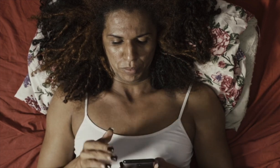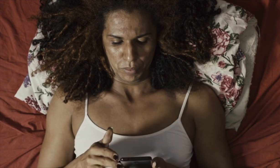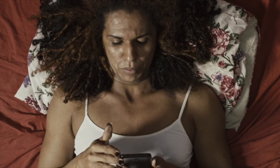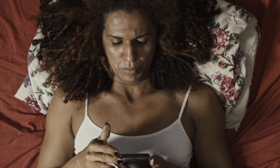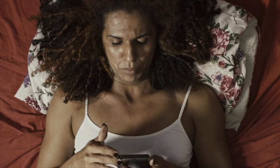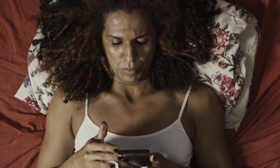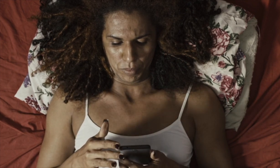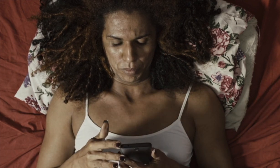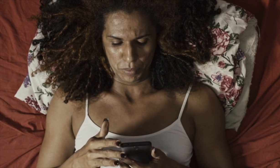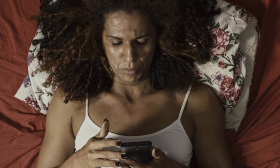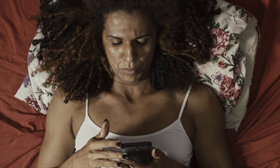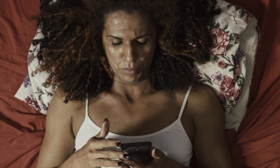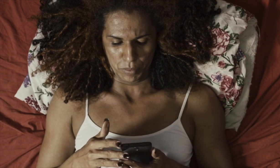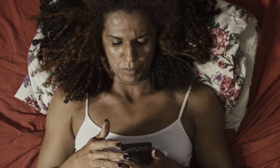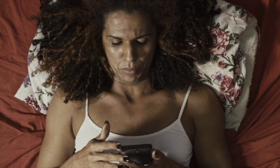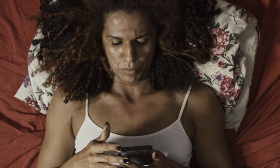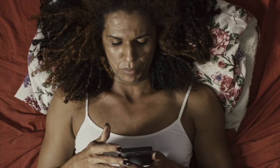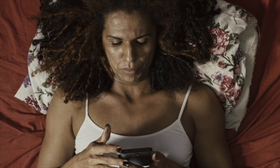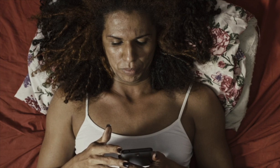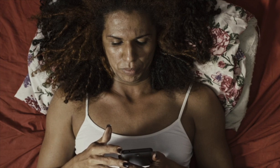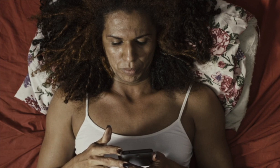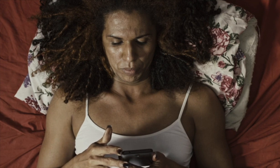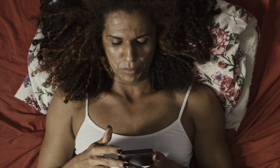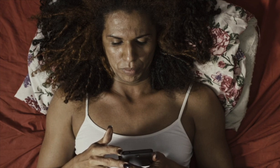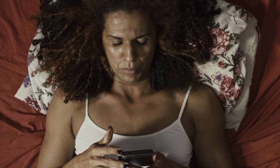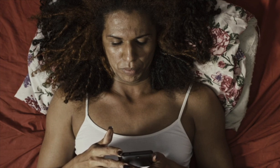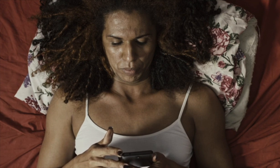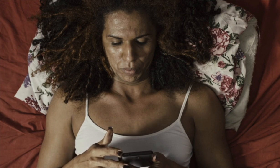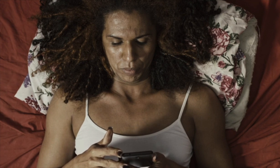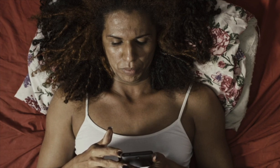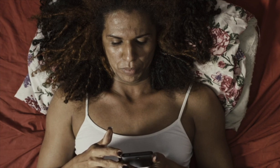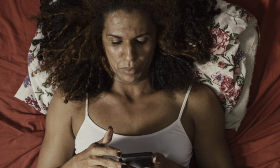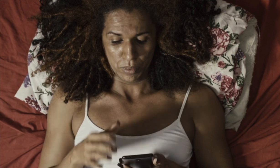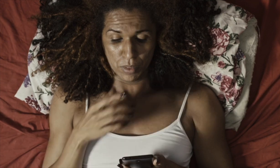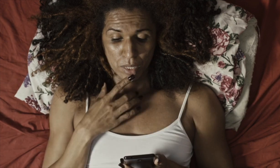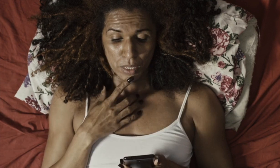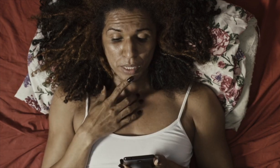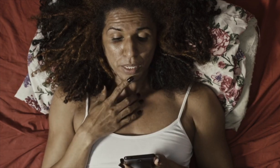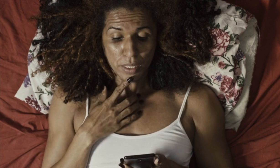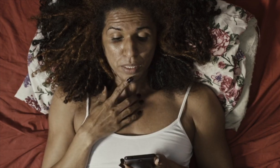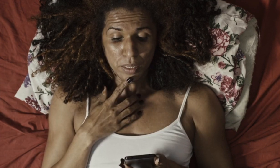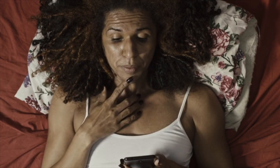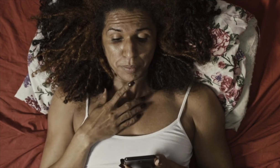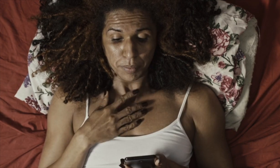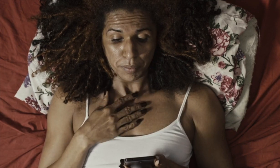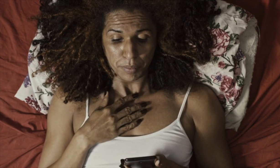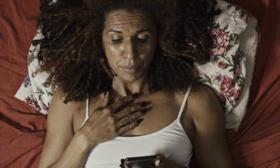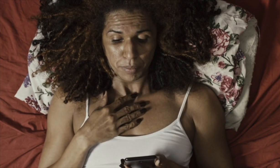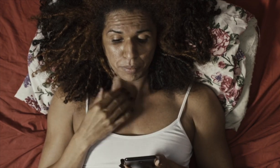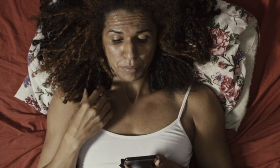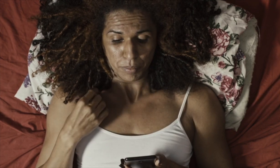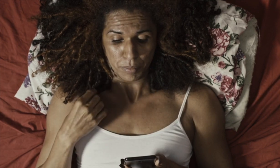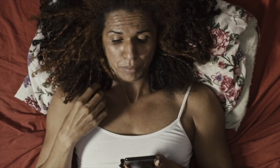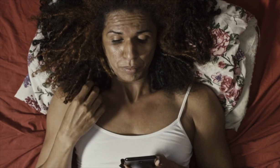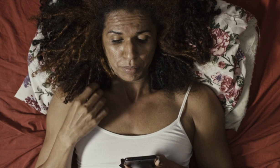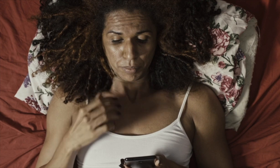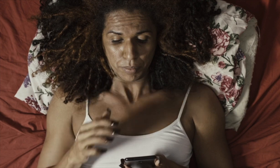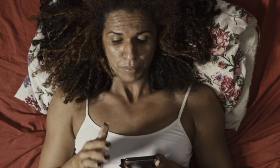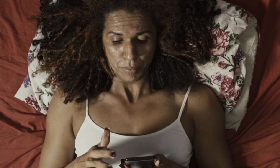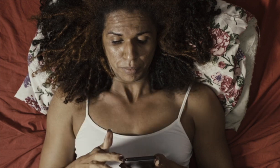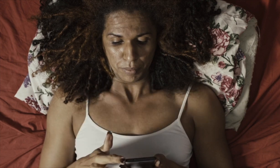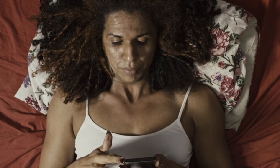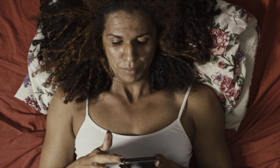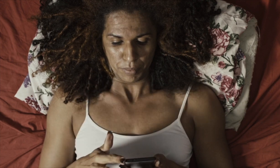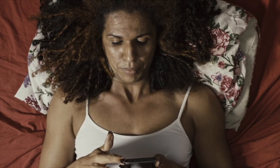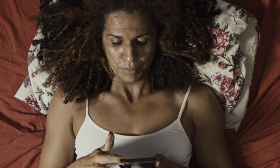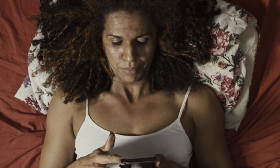quenga! Quando eu olho a cara do macho, tu acredita que foi comigo? E Ih,